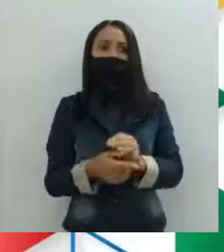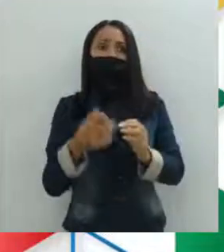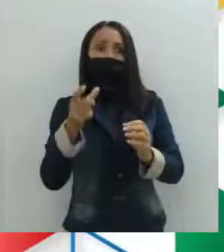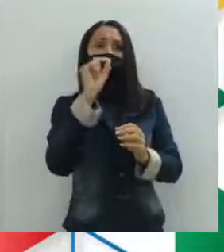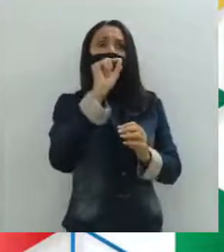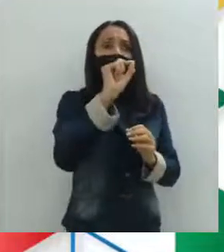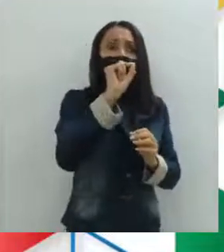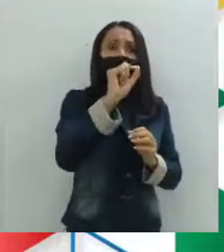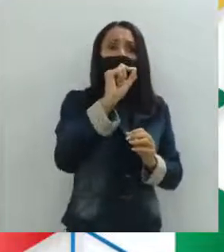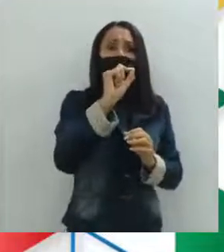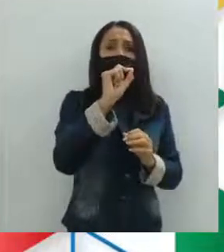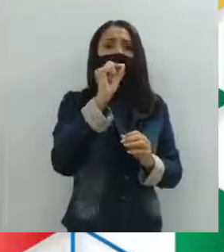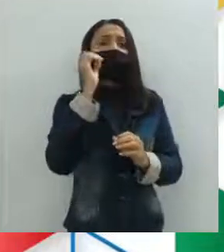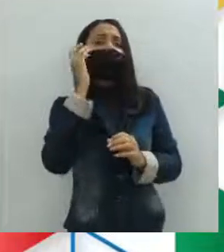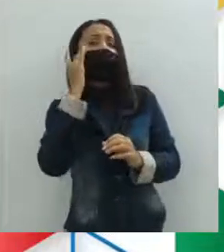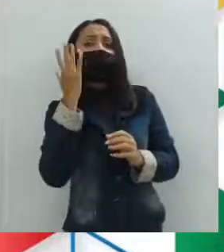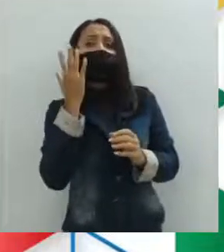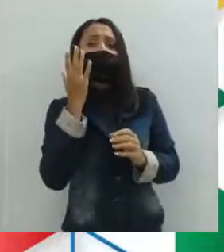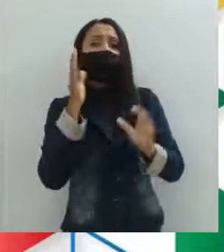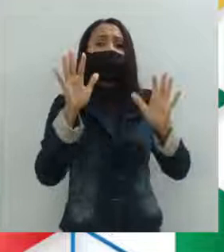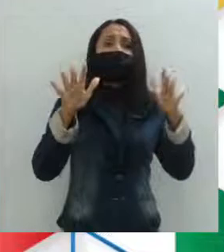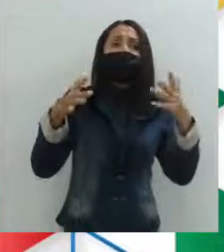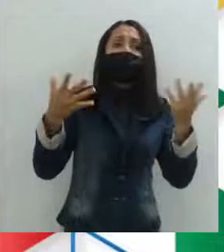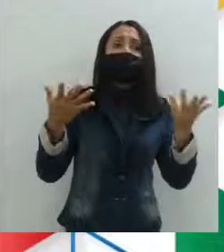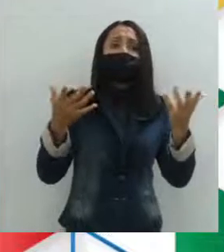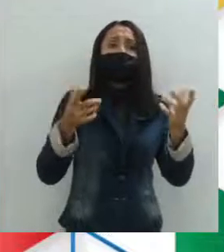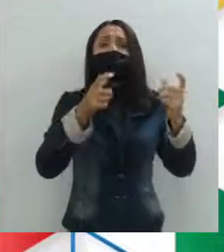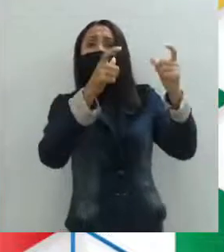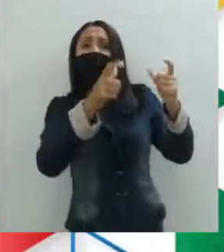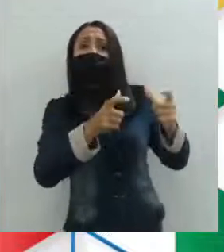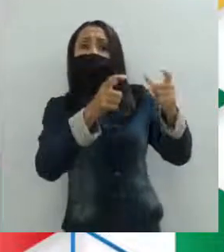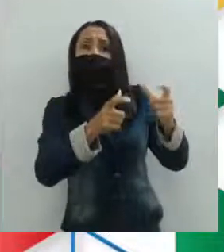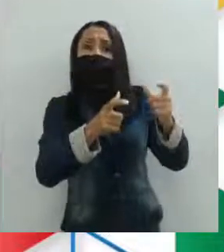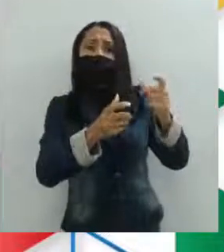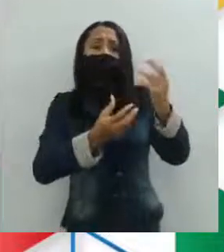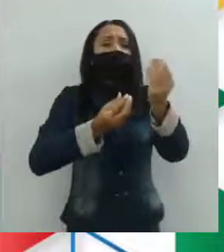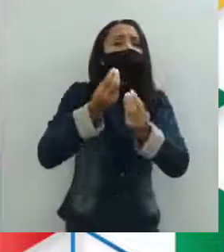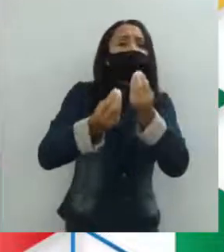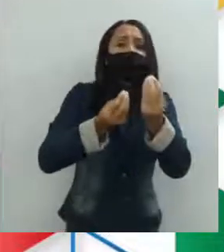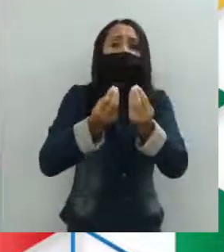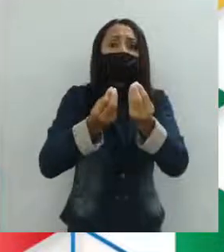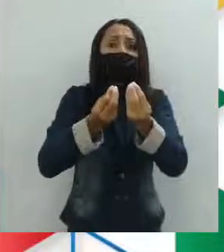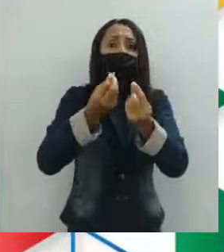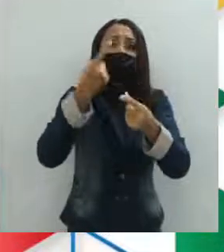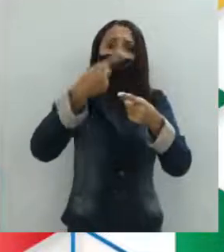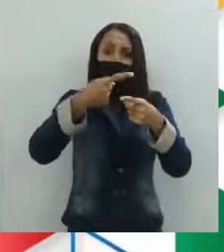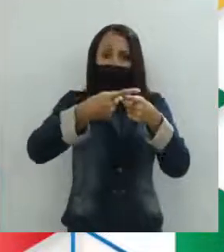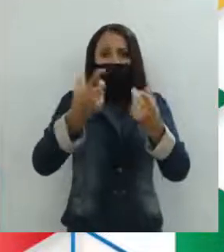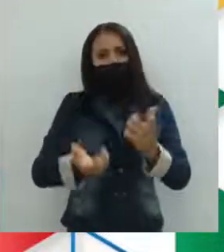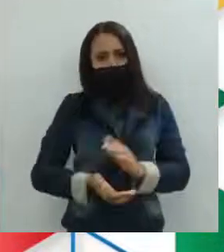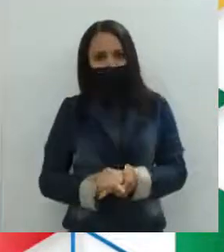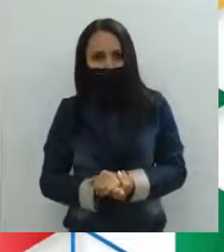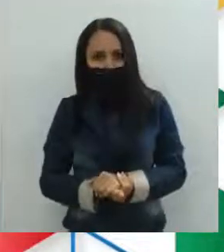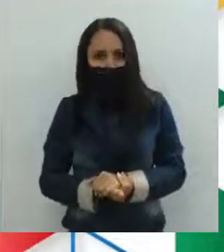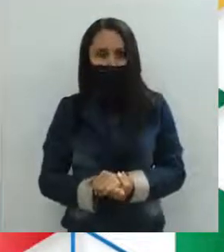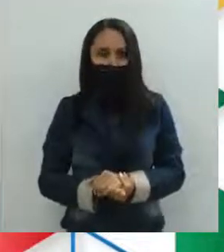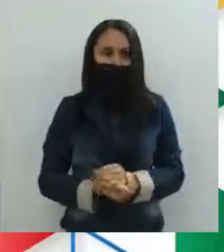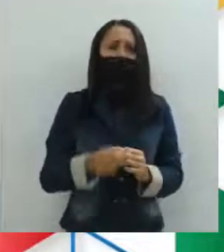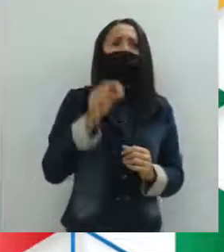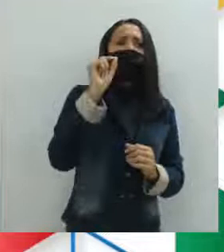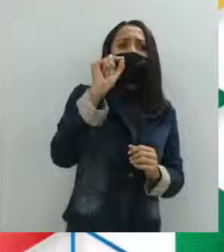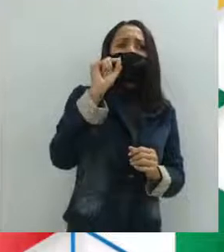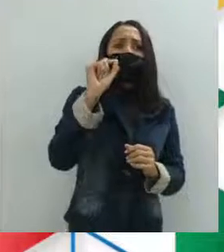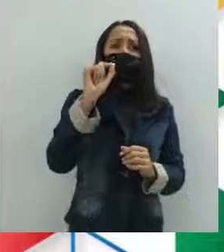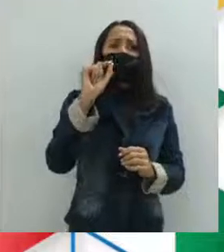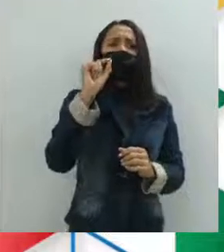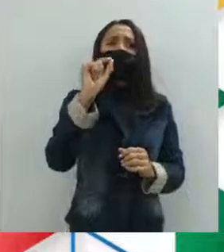que, quem, quando, onde, como, por quê. O que? O